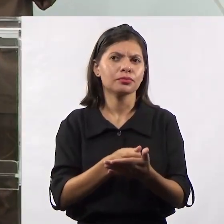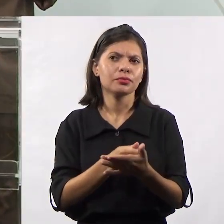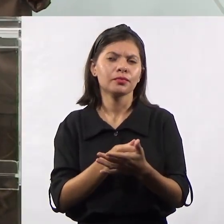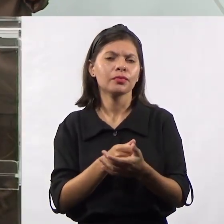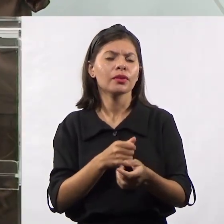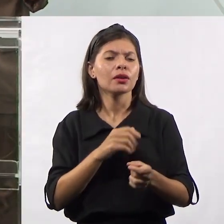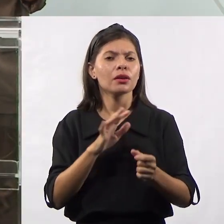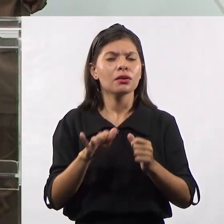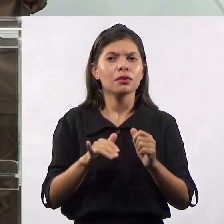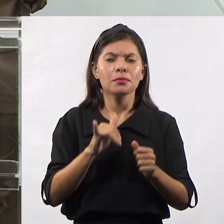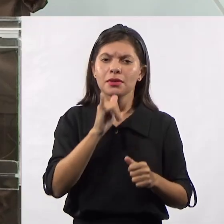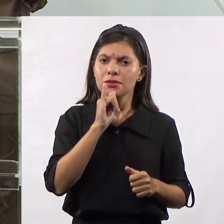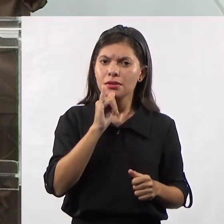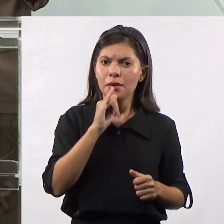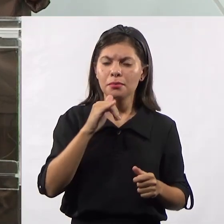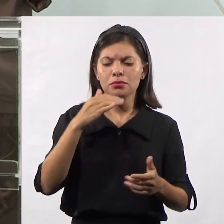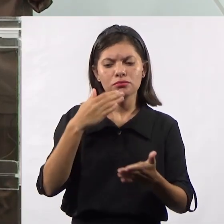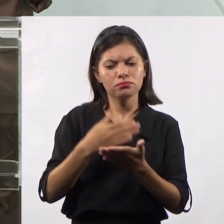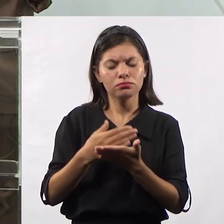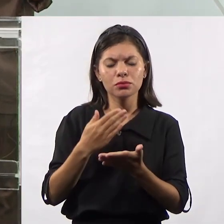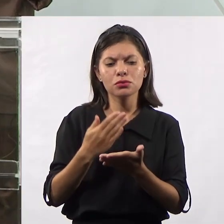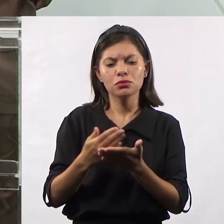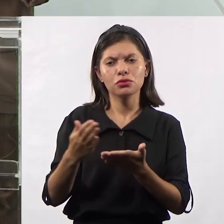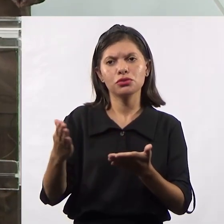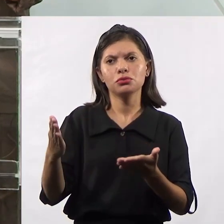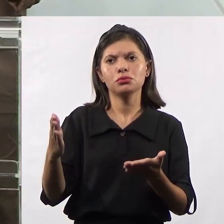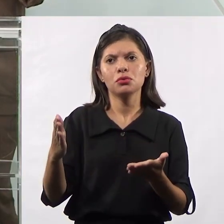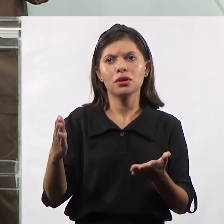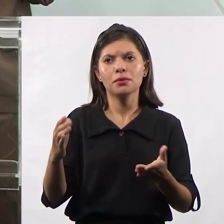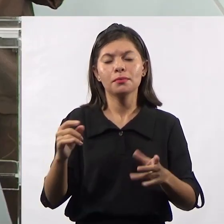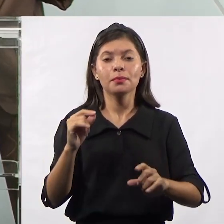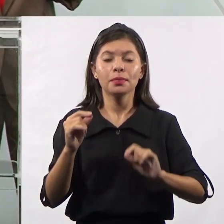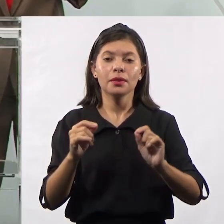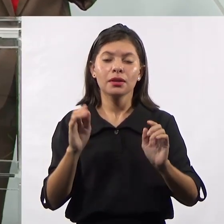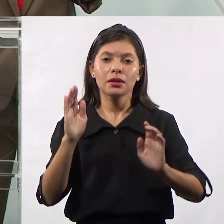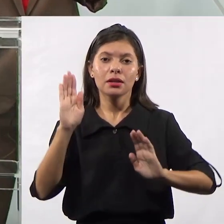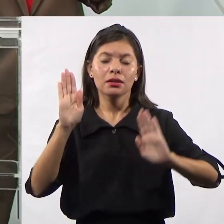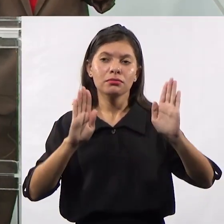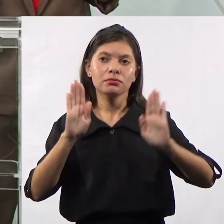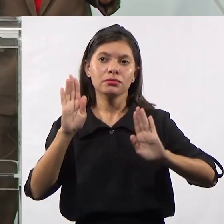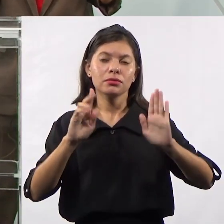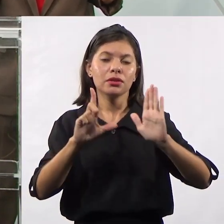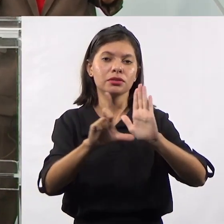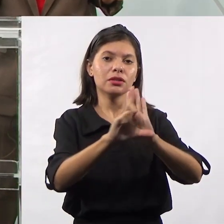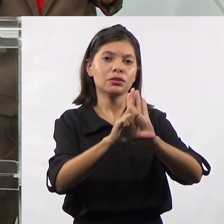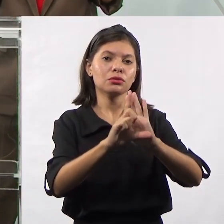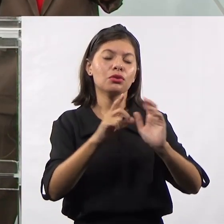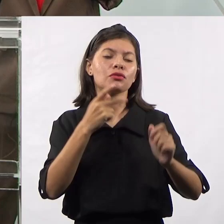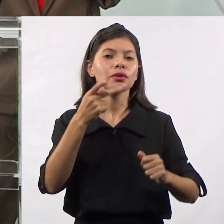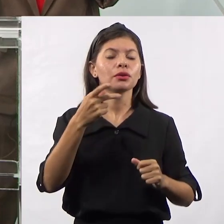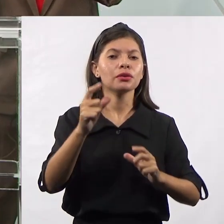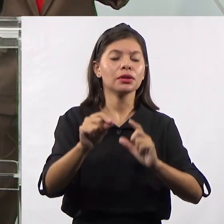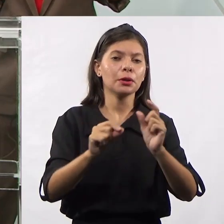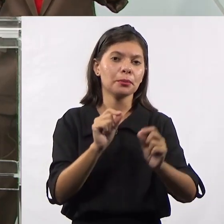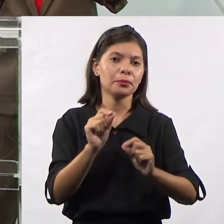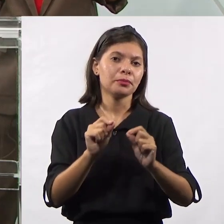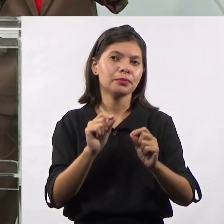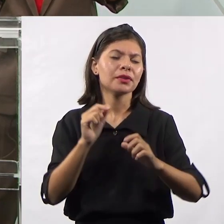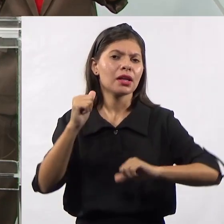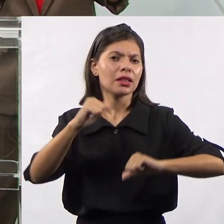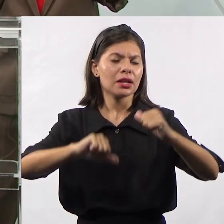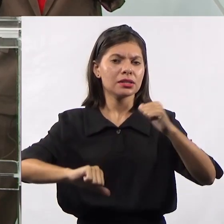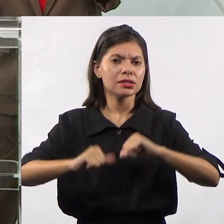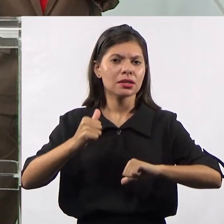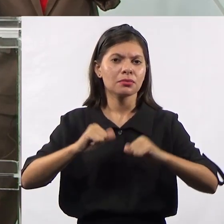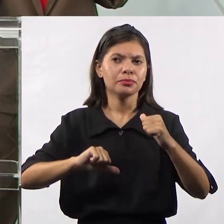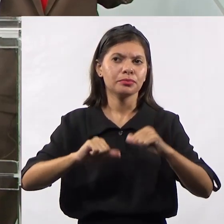continuam empatados depois da disputa final. O que o legislador falou? Continua empatado? Vamos analisar